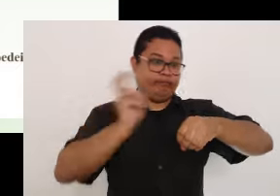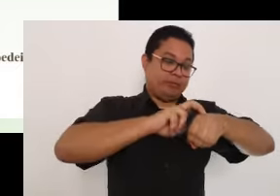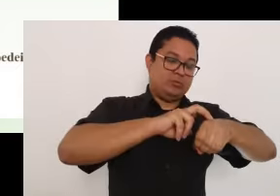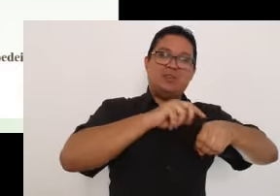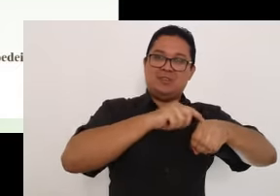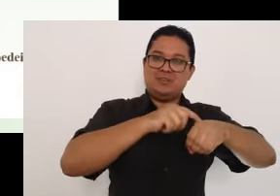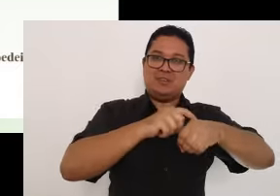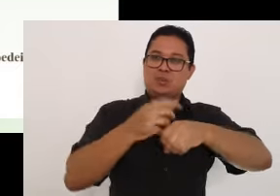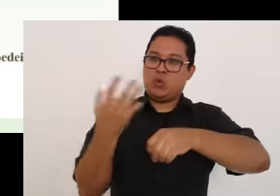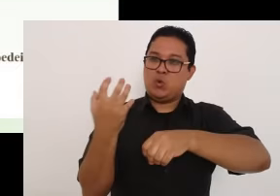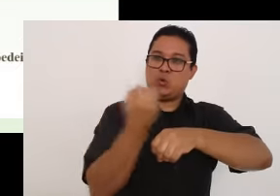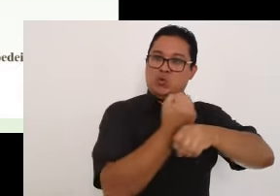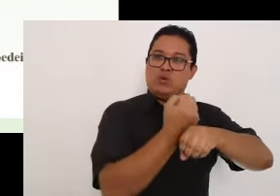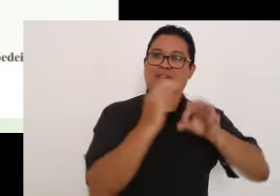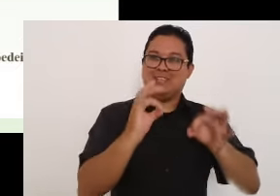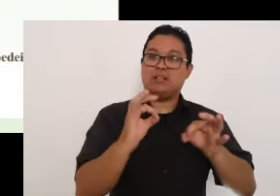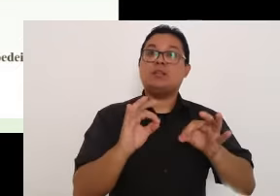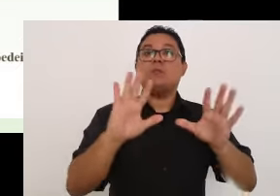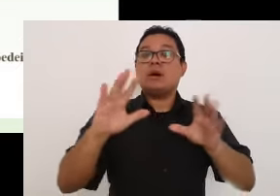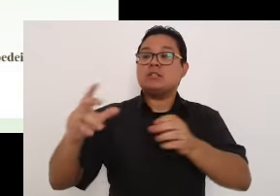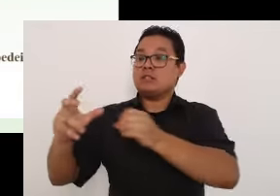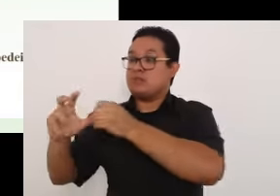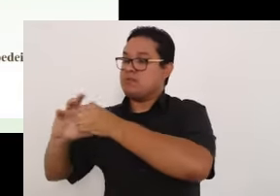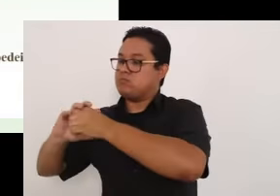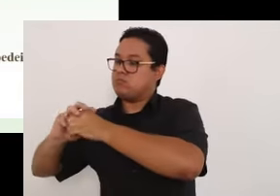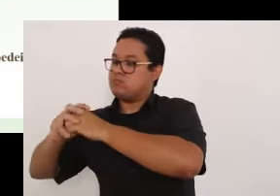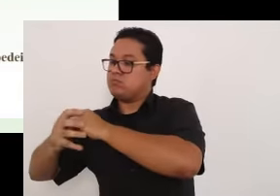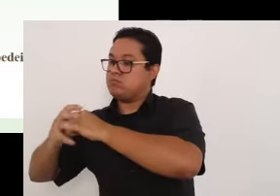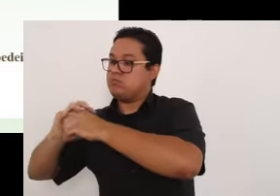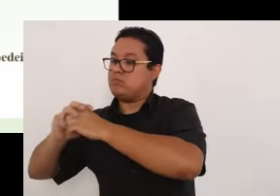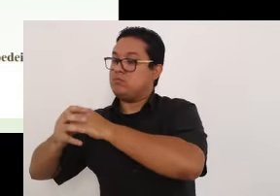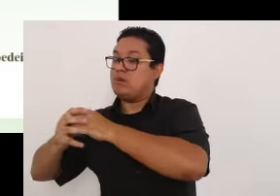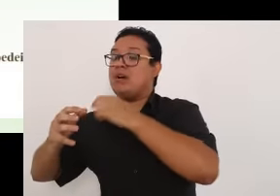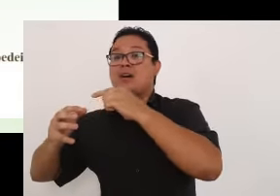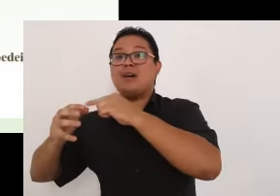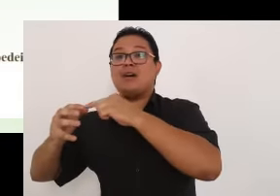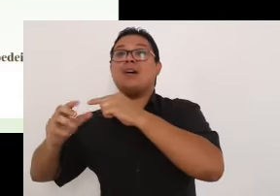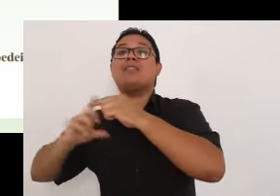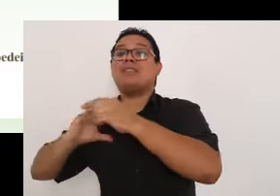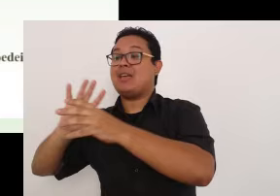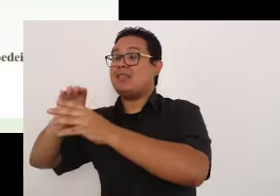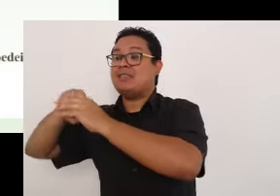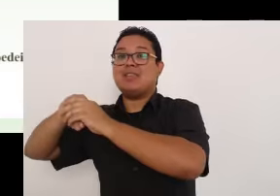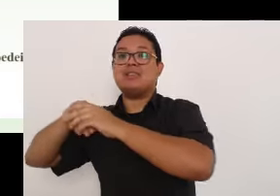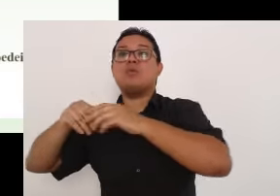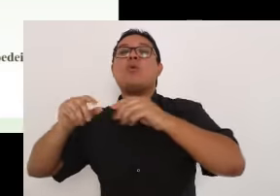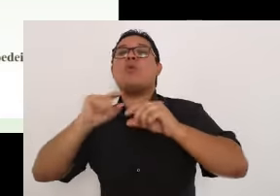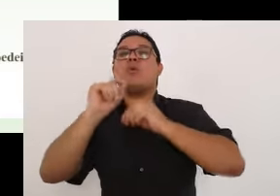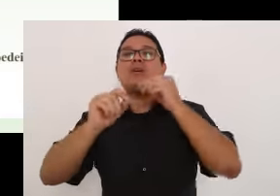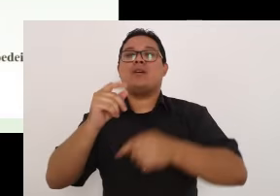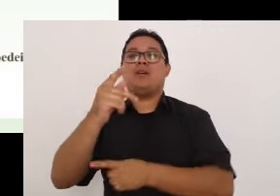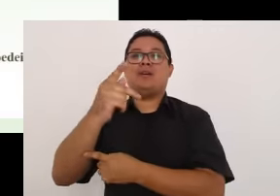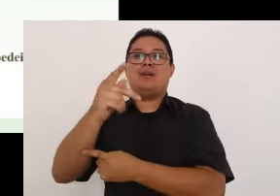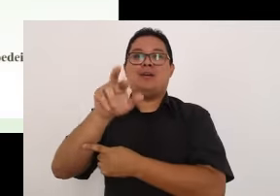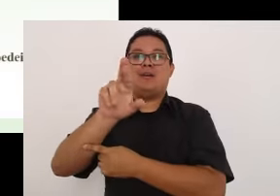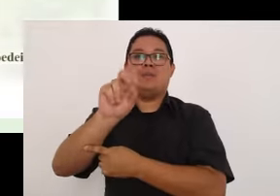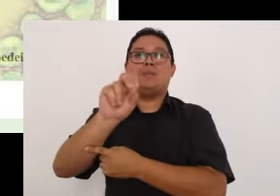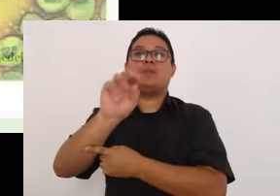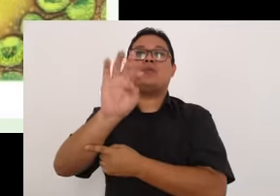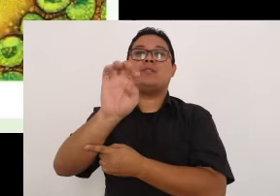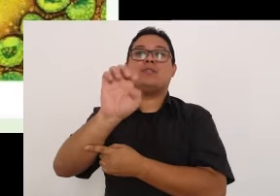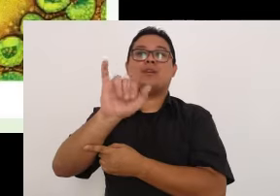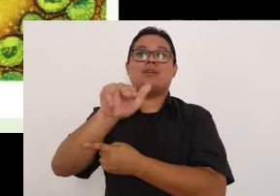tem proteínas nesse envelope para reconhecer outras células hospedeiras e infectar.